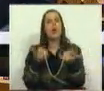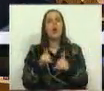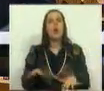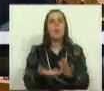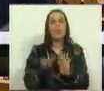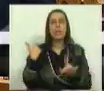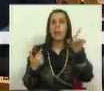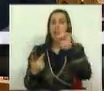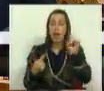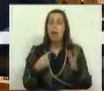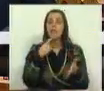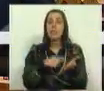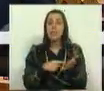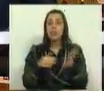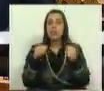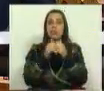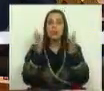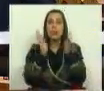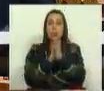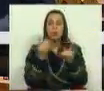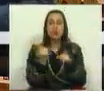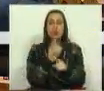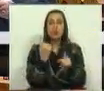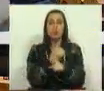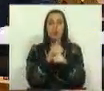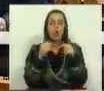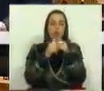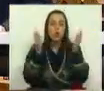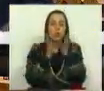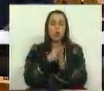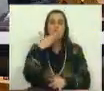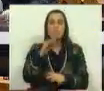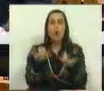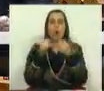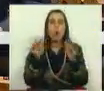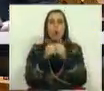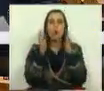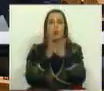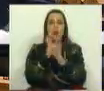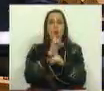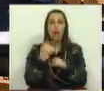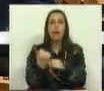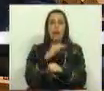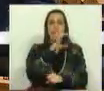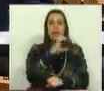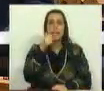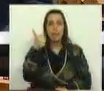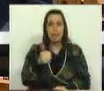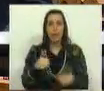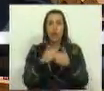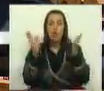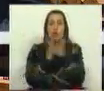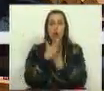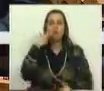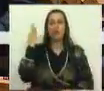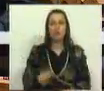computador. O que refere é que tirou todas as ferramentas de todos os computadores de todos aqueles que trabalham no CCB. O que está